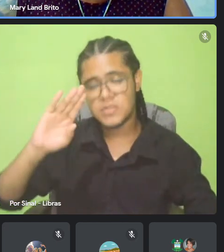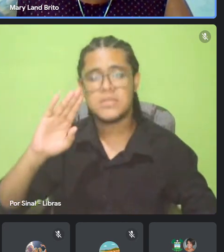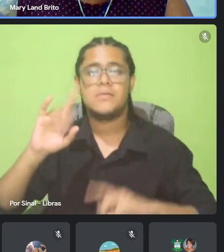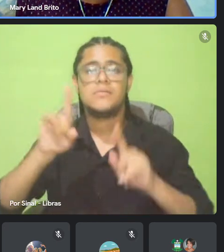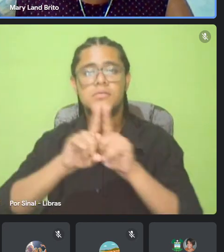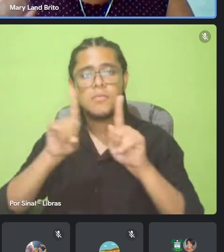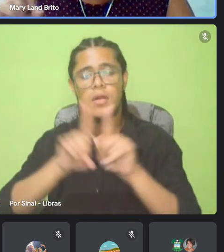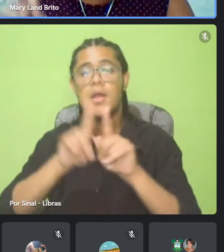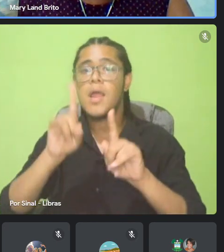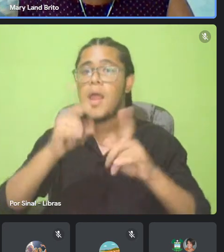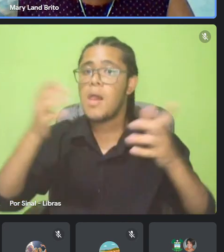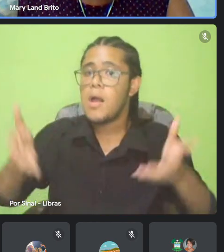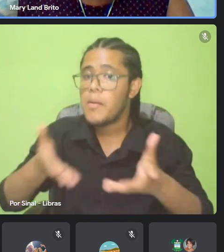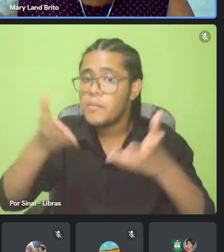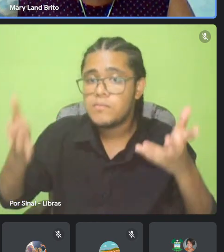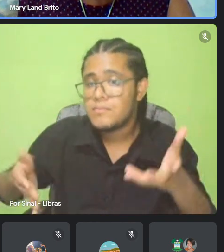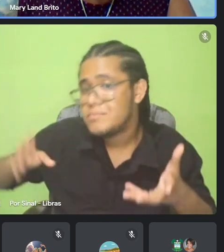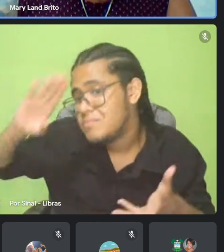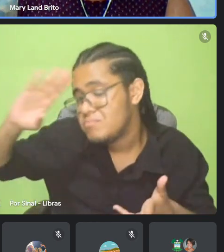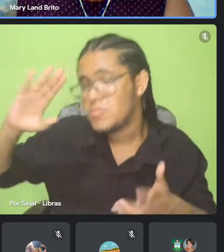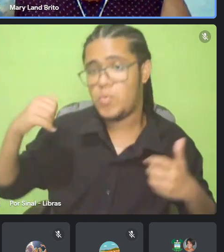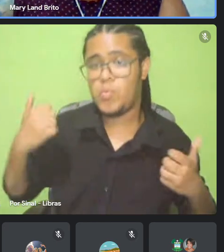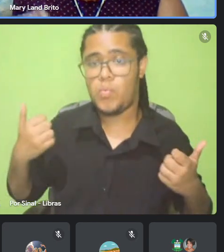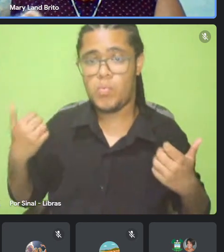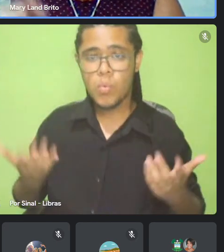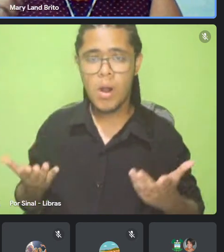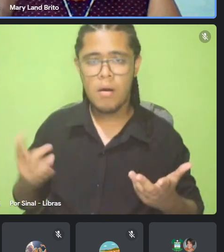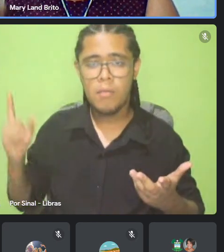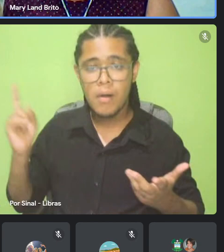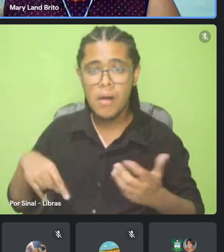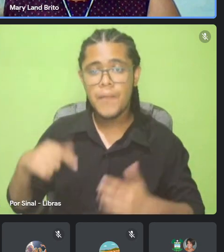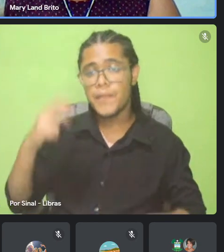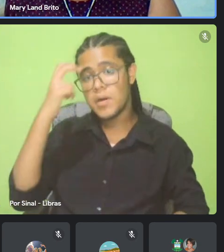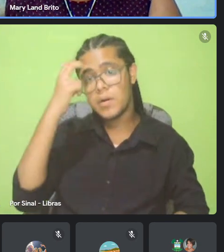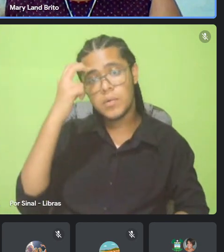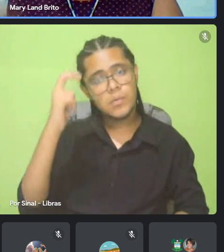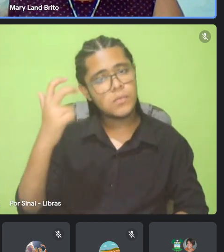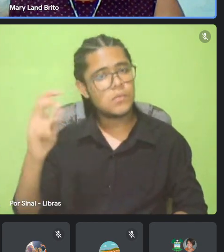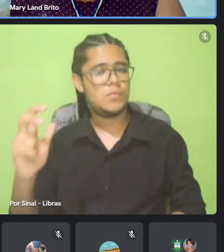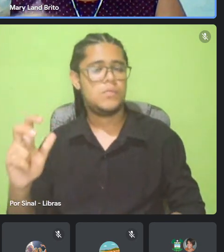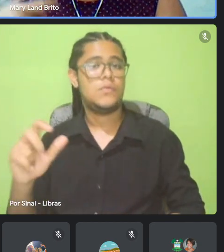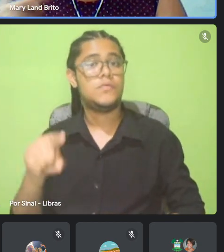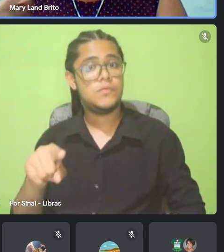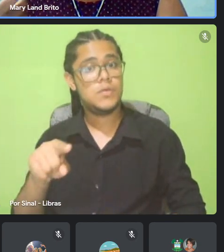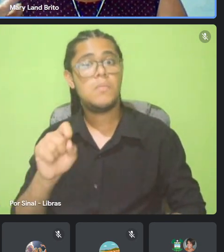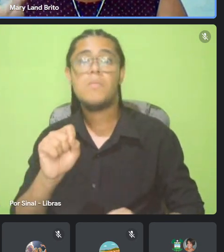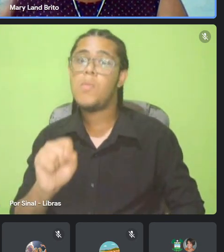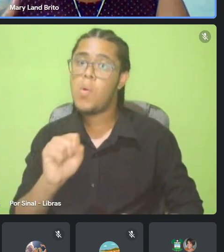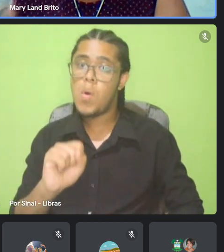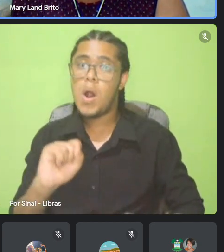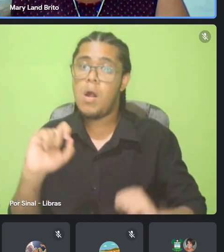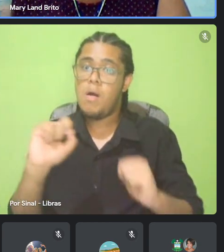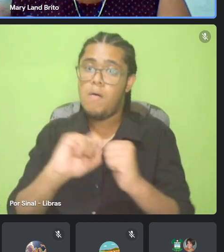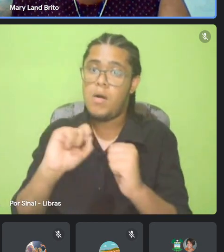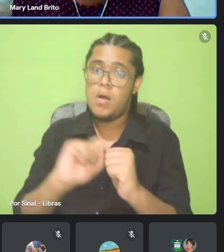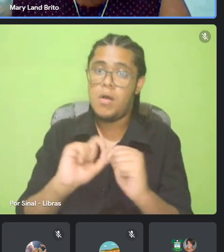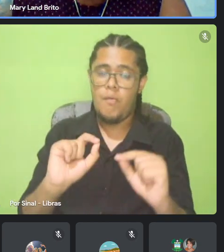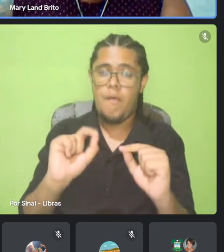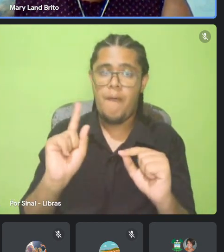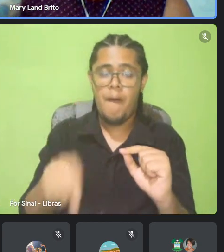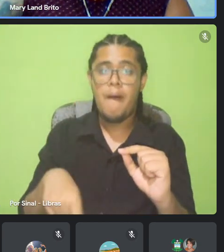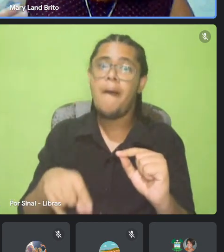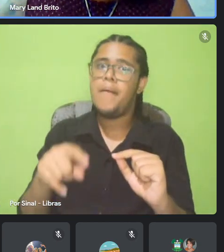propulsor é a cultura. Então, tu pode sim fazer um festival, mas você tem que colocar o argumento justificativo cultural.